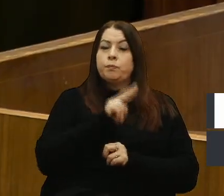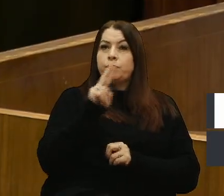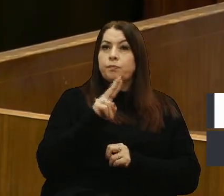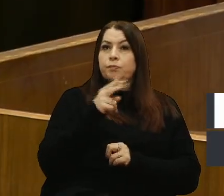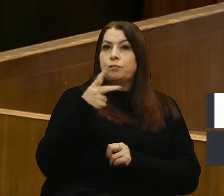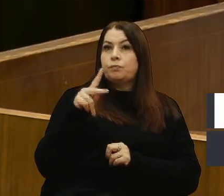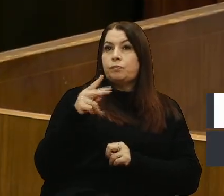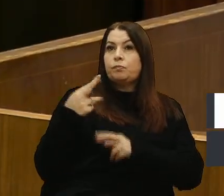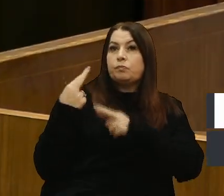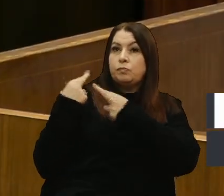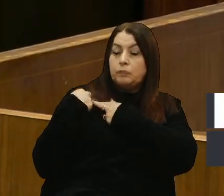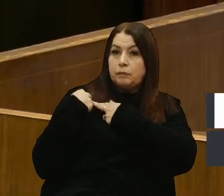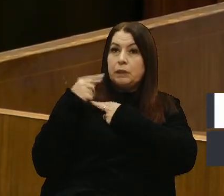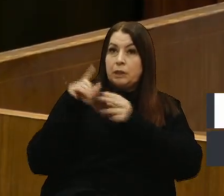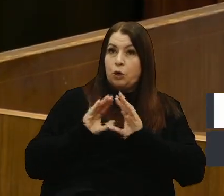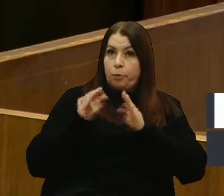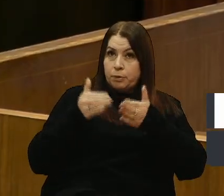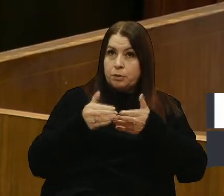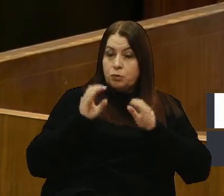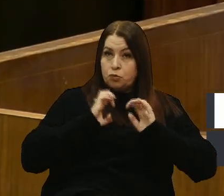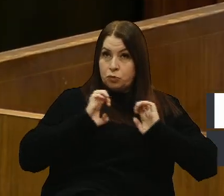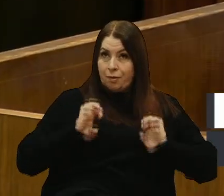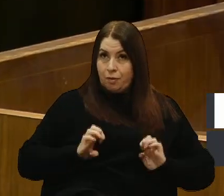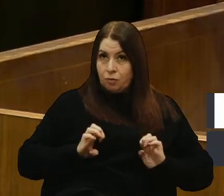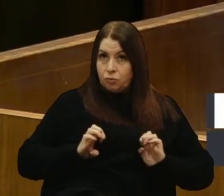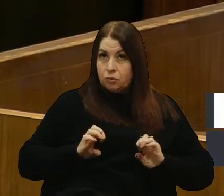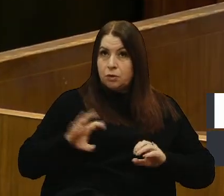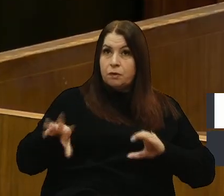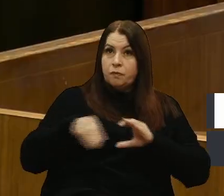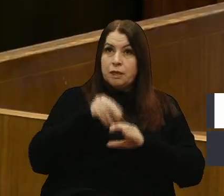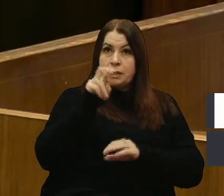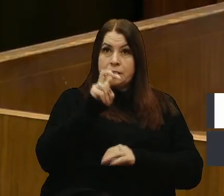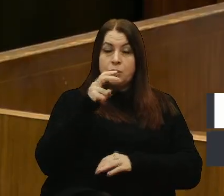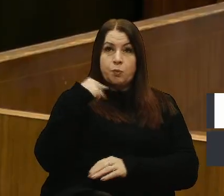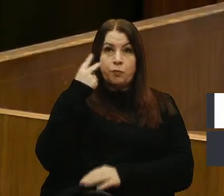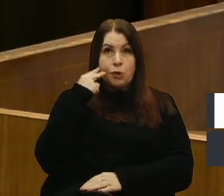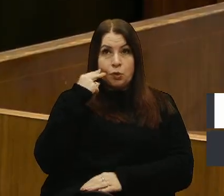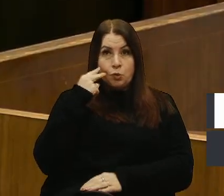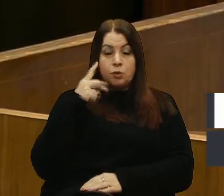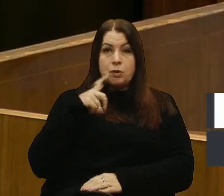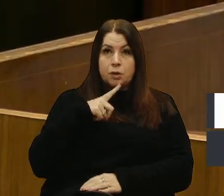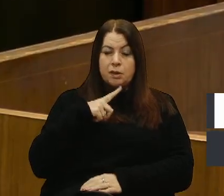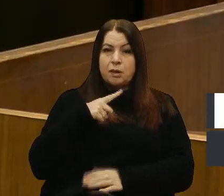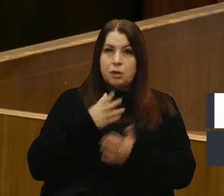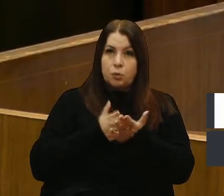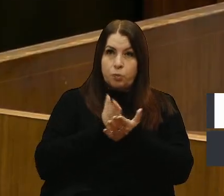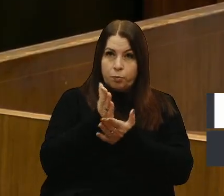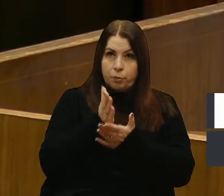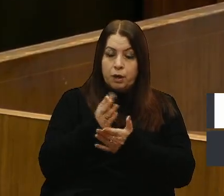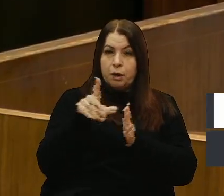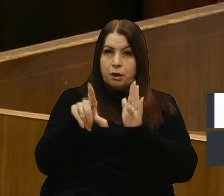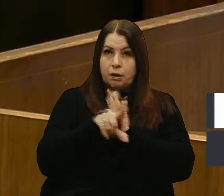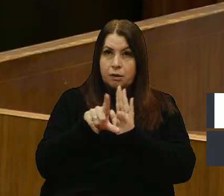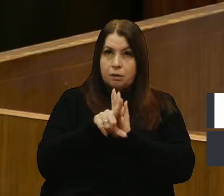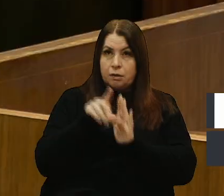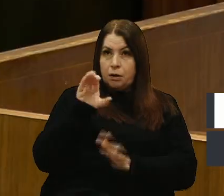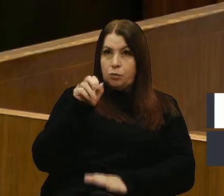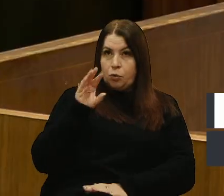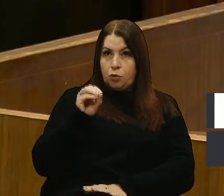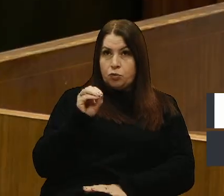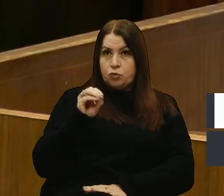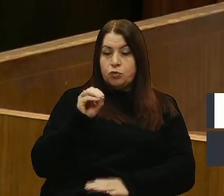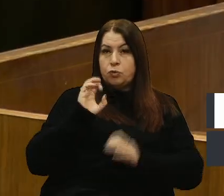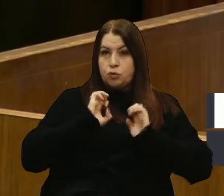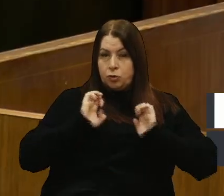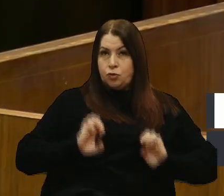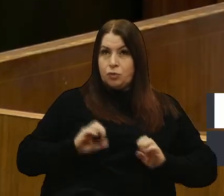suas prerrogativas, que é uma comissão de ética, que é composta por 5 vereadores que tem que cumprir a lei, que é o Código de Ética da